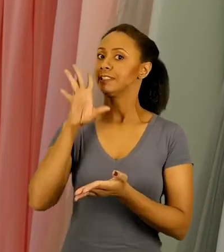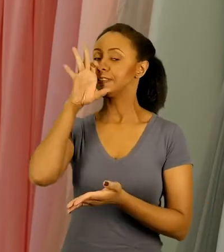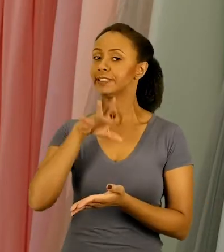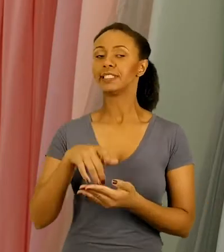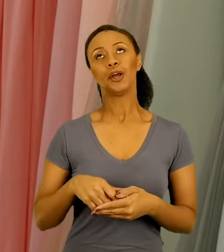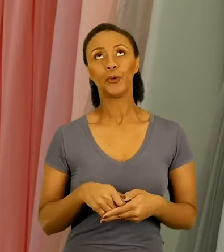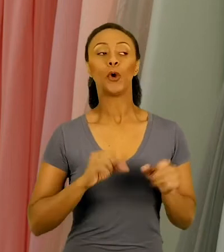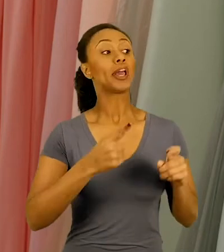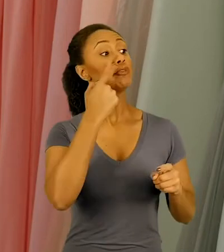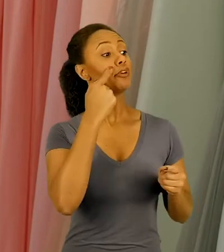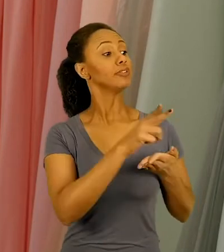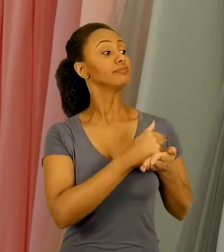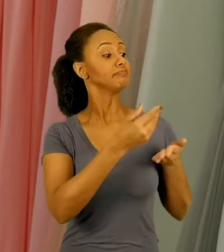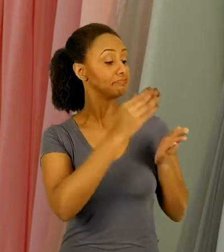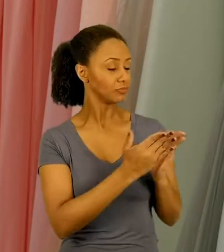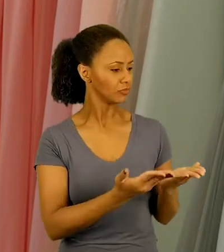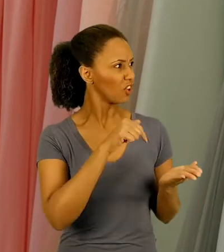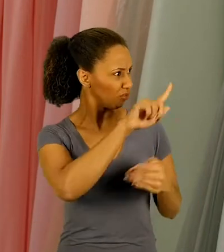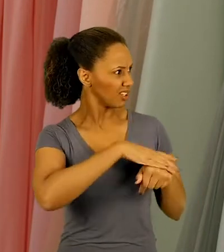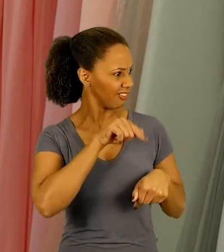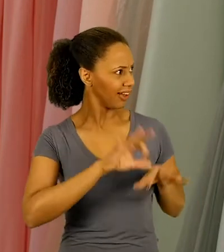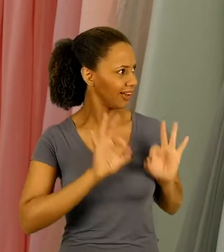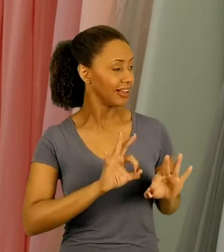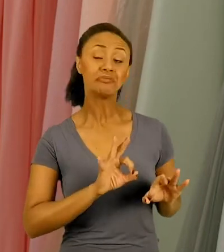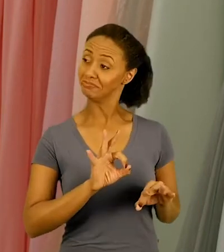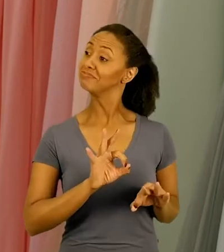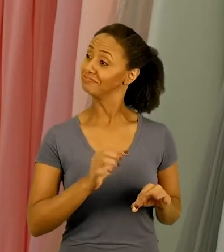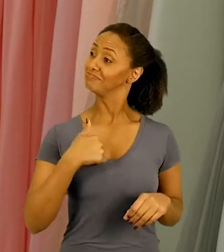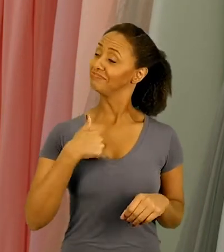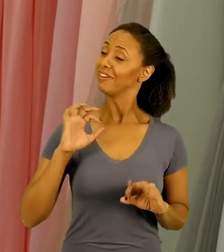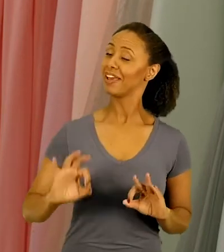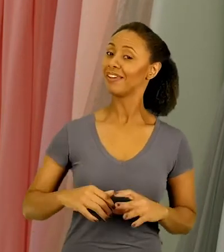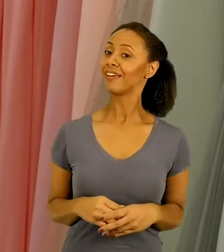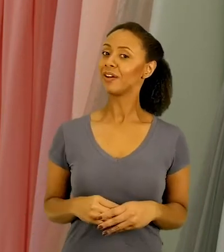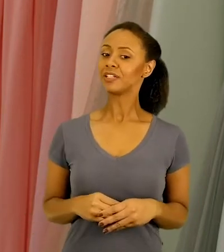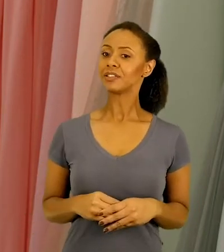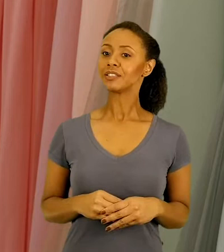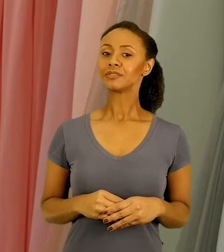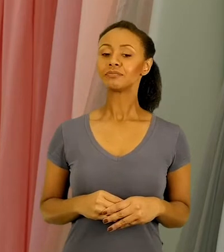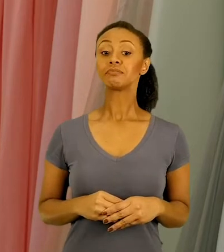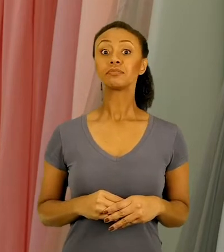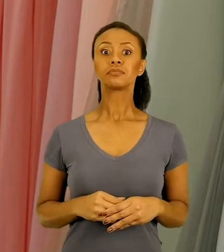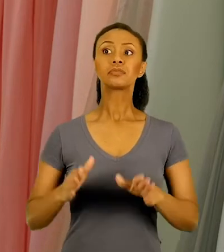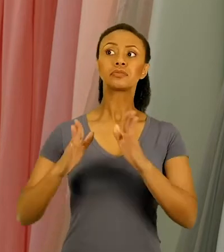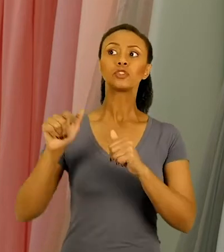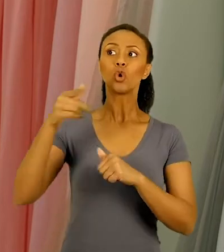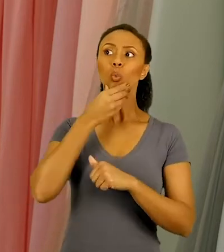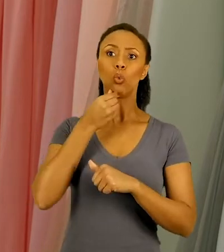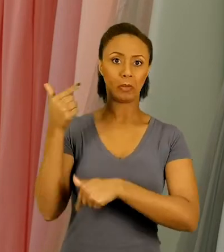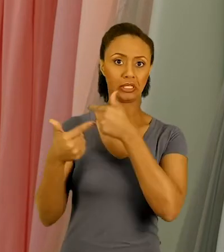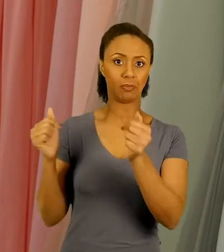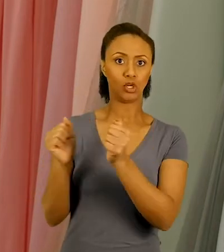seus desenhos. Aí ele olhou, é você mesmo que faz? Eu falei, sou eu que faço. Aí ele pediu pro figurinista que tava lá